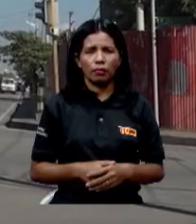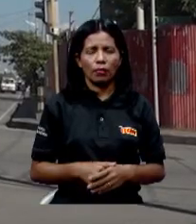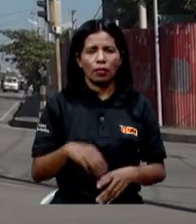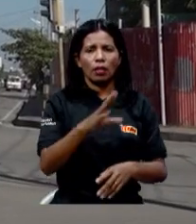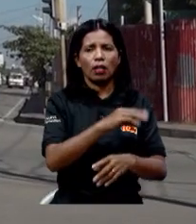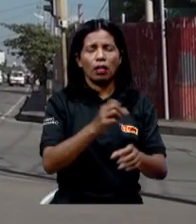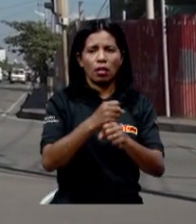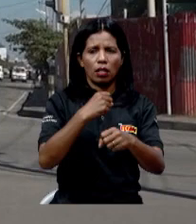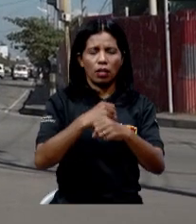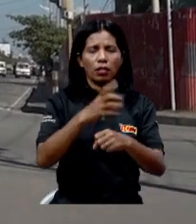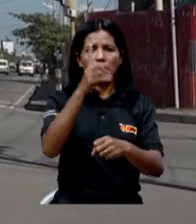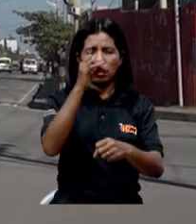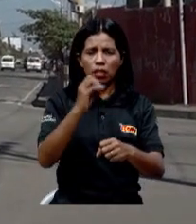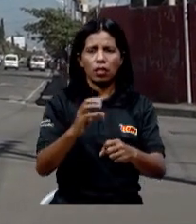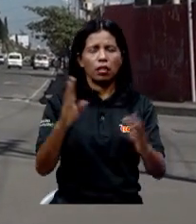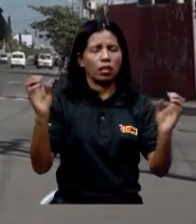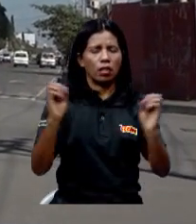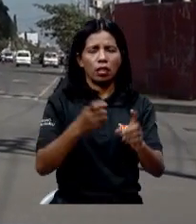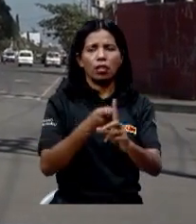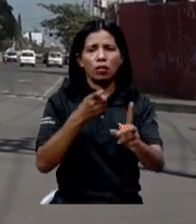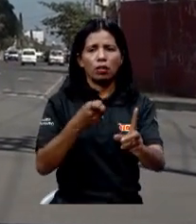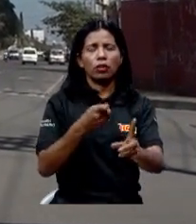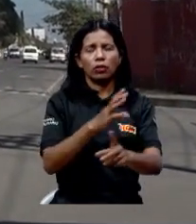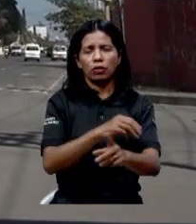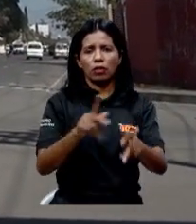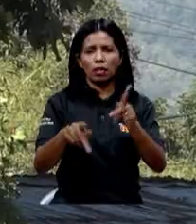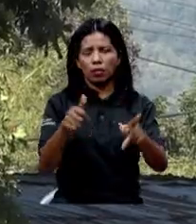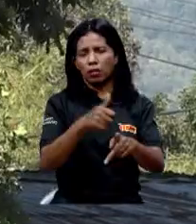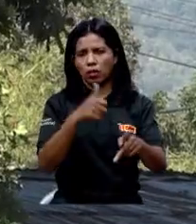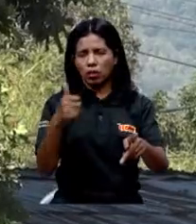semáforo nebe ia capital, la ia controlo husi parte relevante